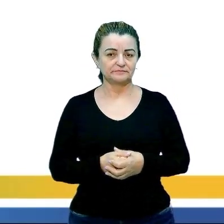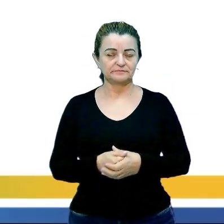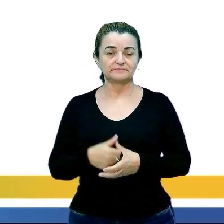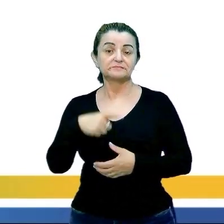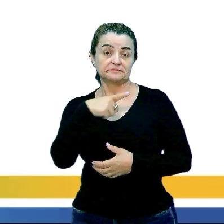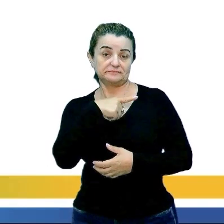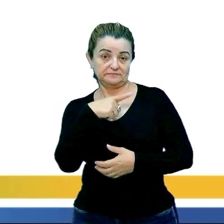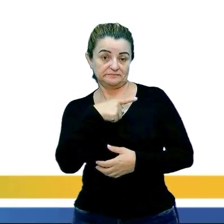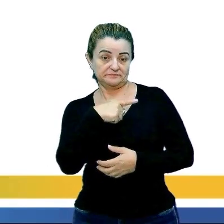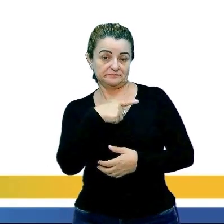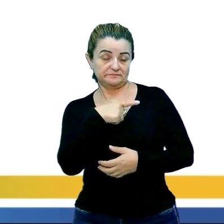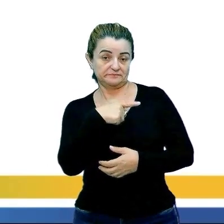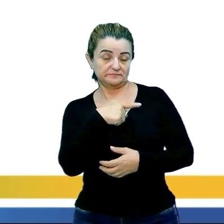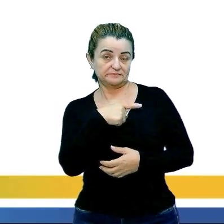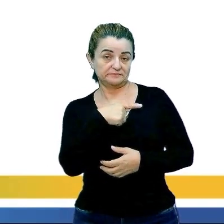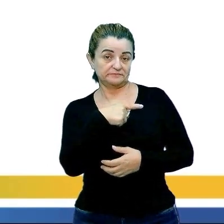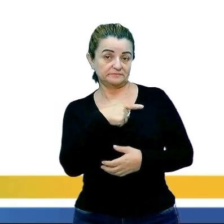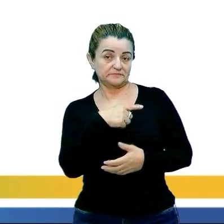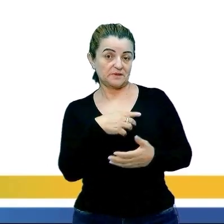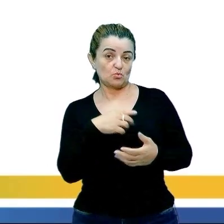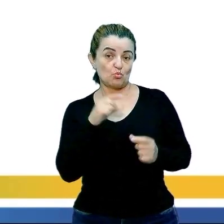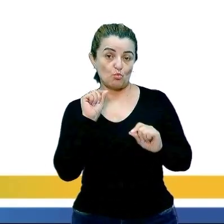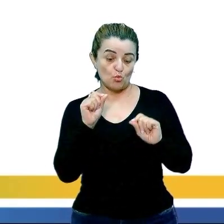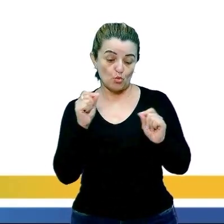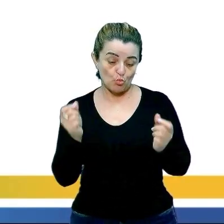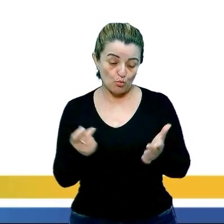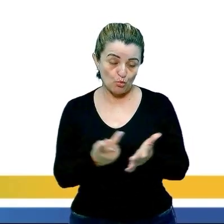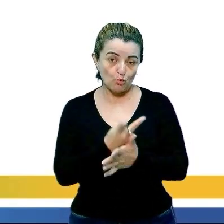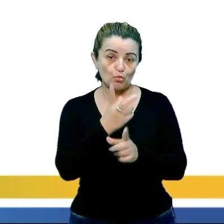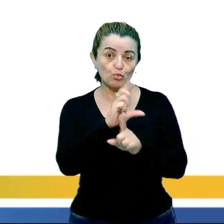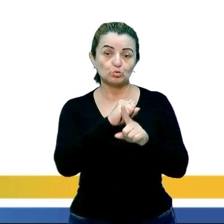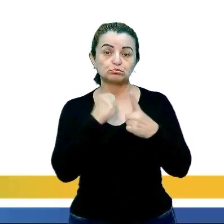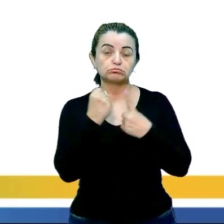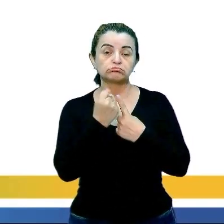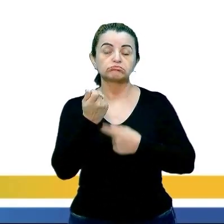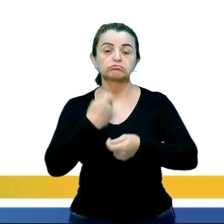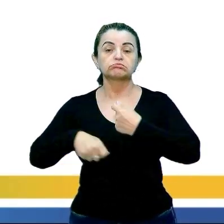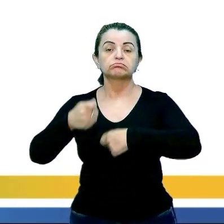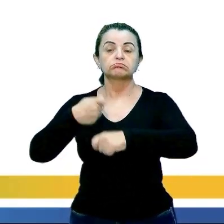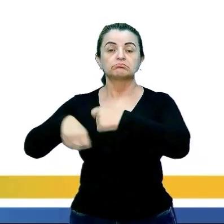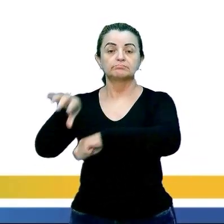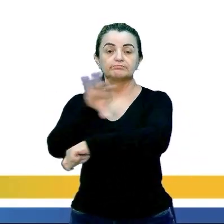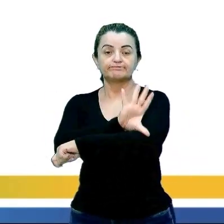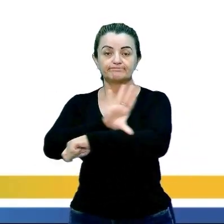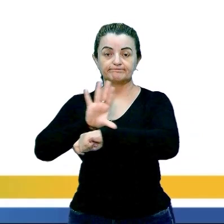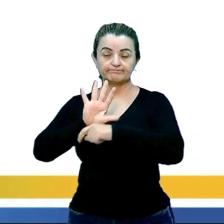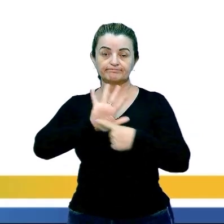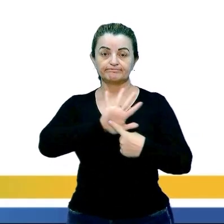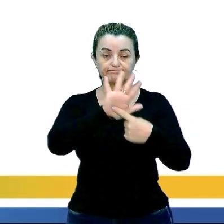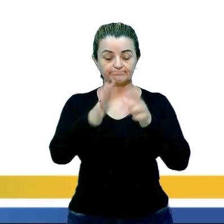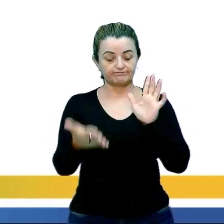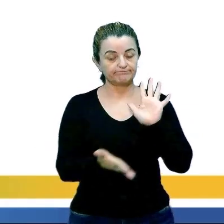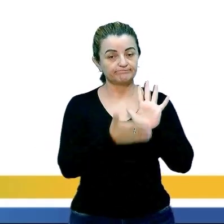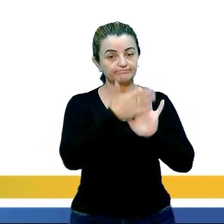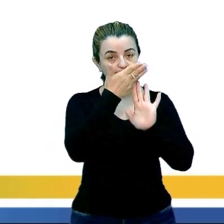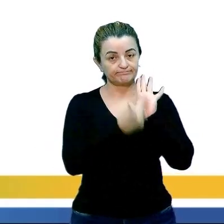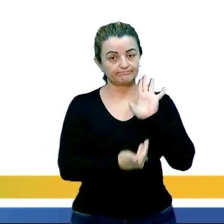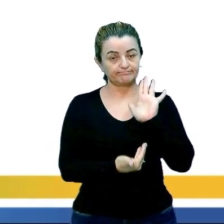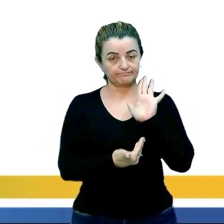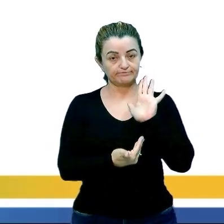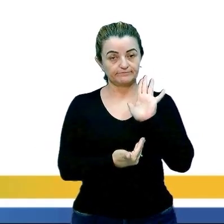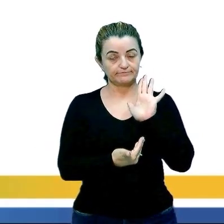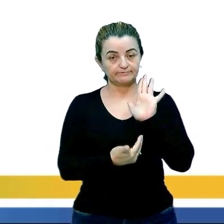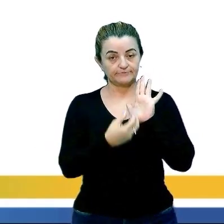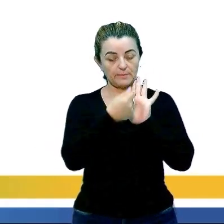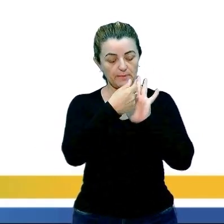A gente tem a realidade social, cultural e econômica, que é bastante retratada nas produções, tá bom? A